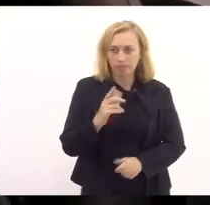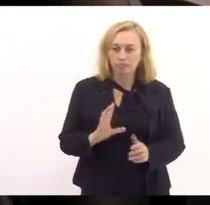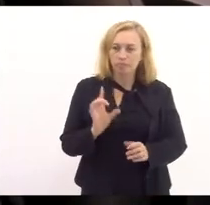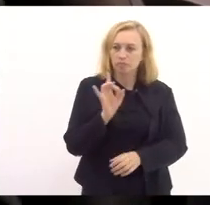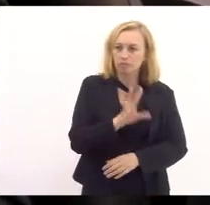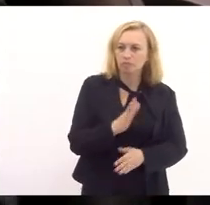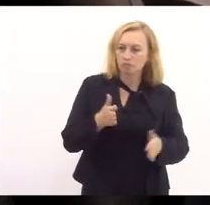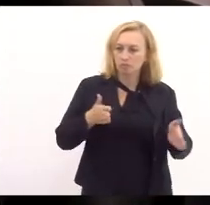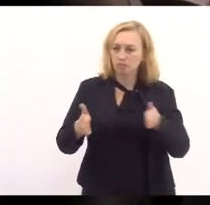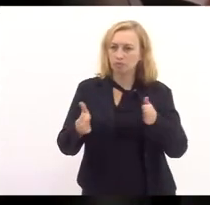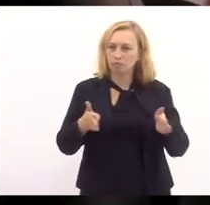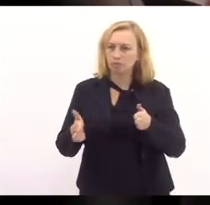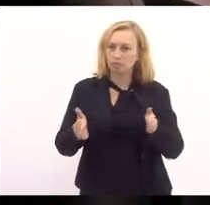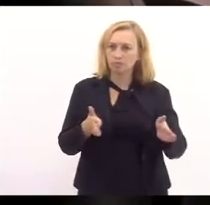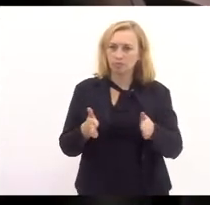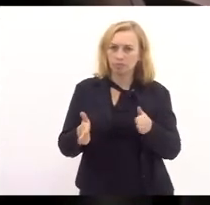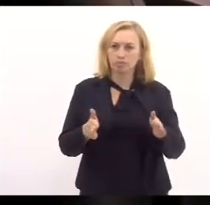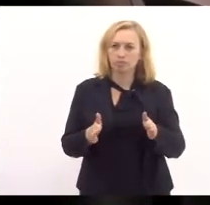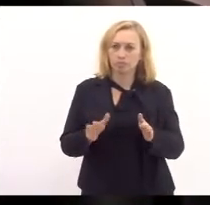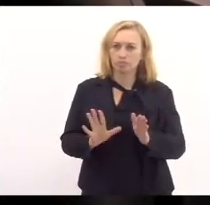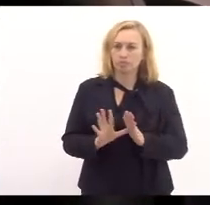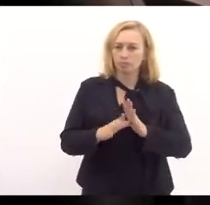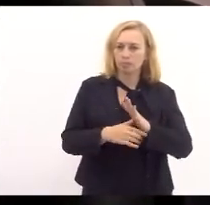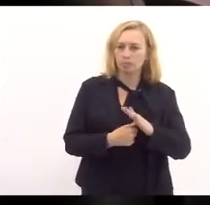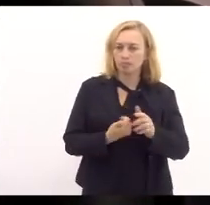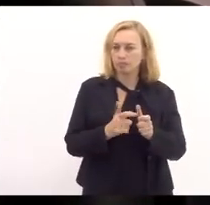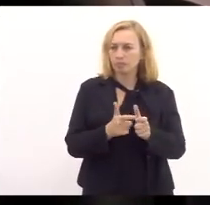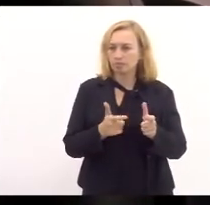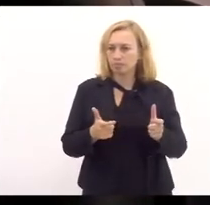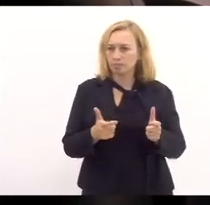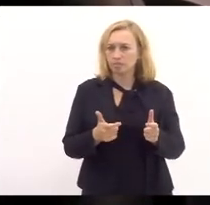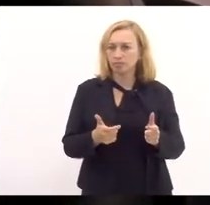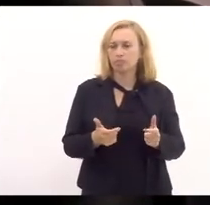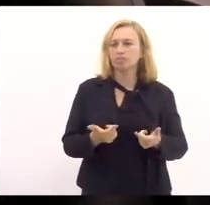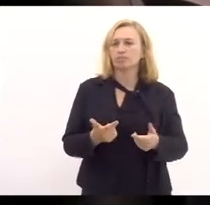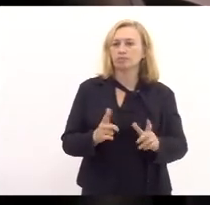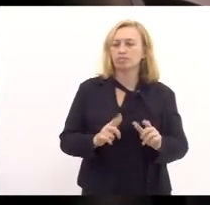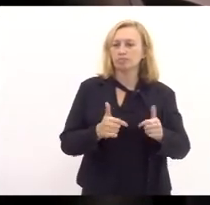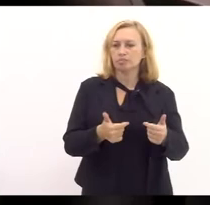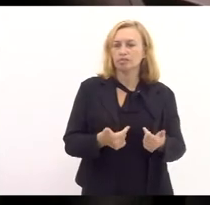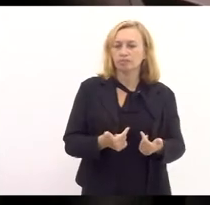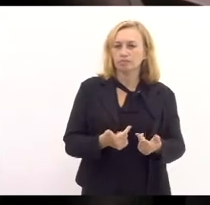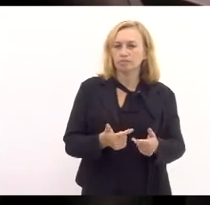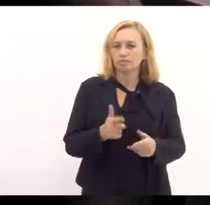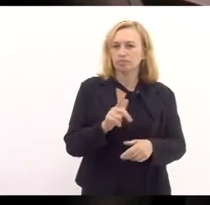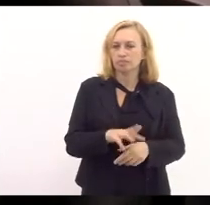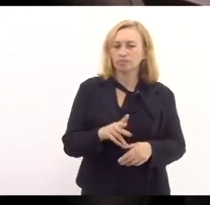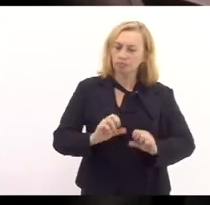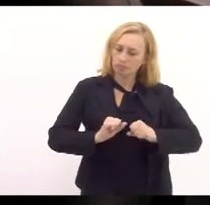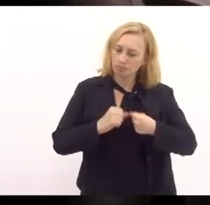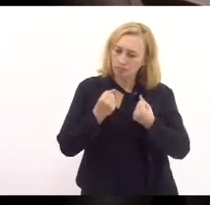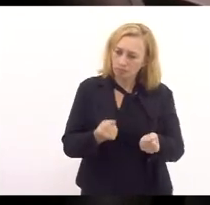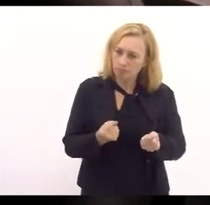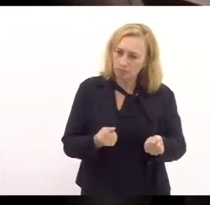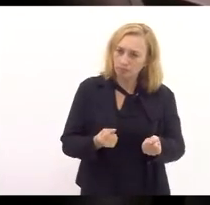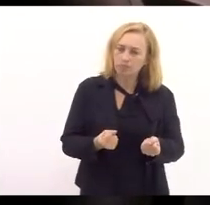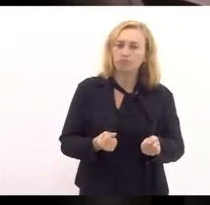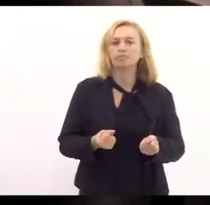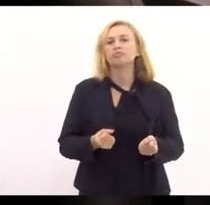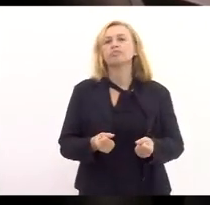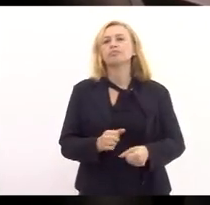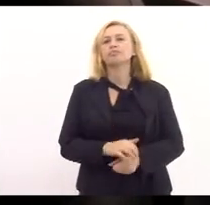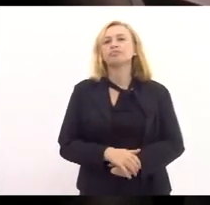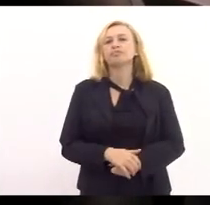últimos períodos de tempo para cá, passou-se a adotar medidas mais intensas, inclusive nós nos esforçamos, e com sucesso nesse